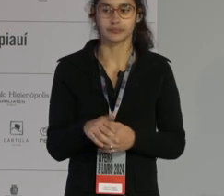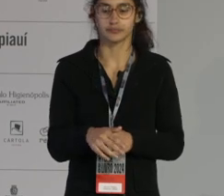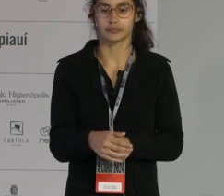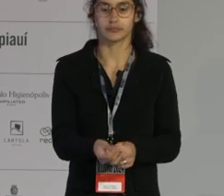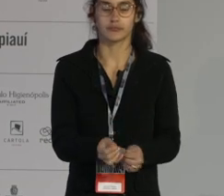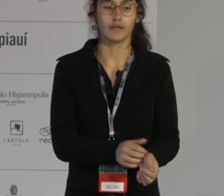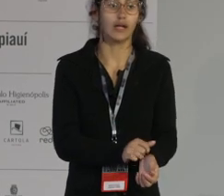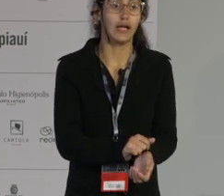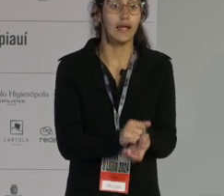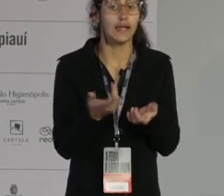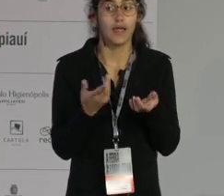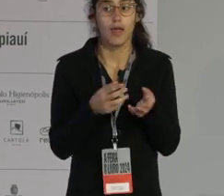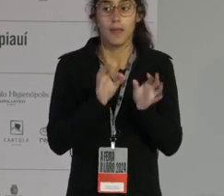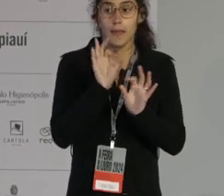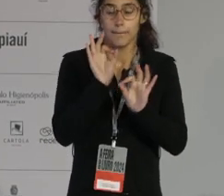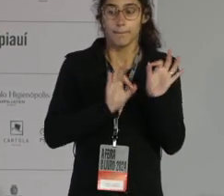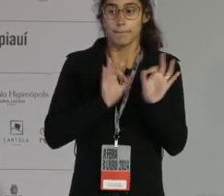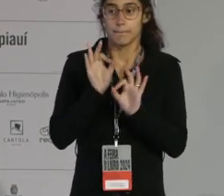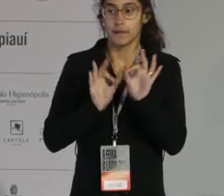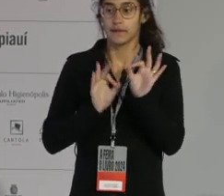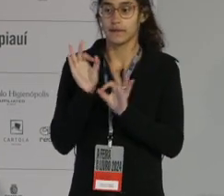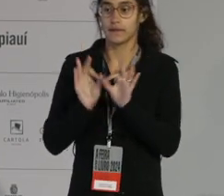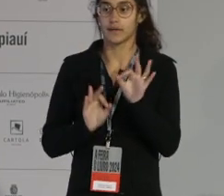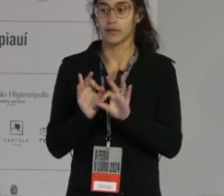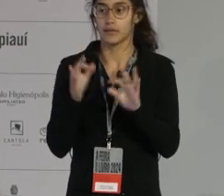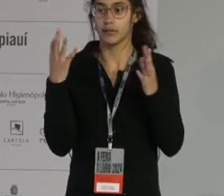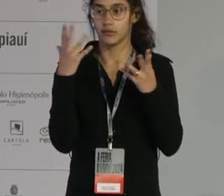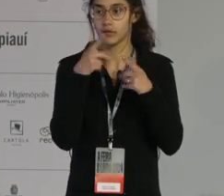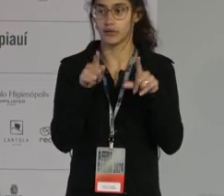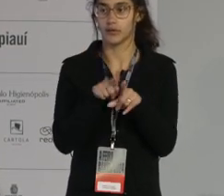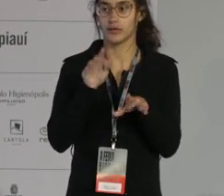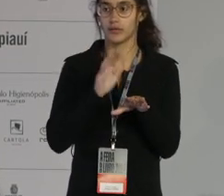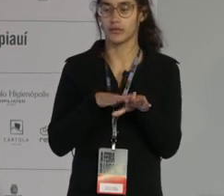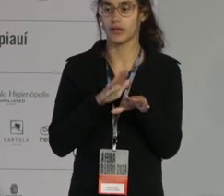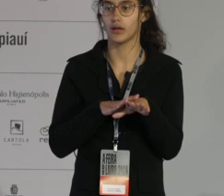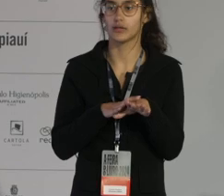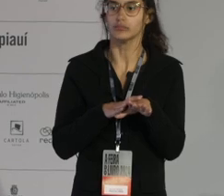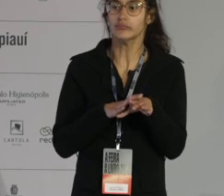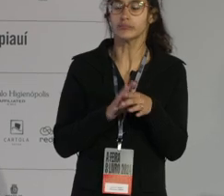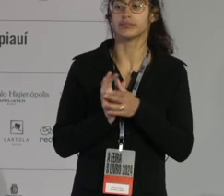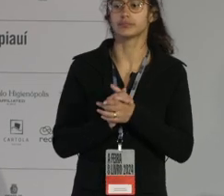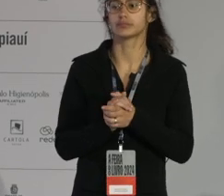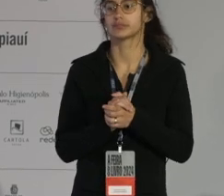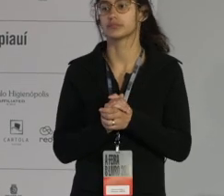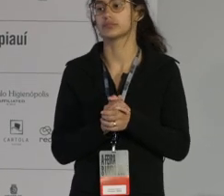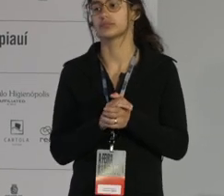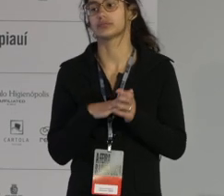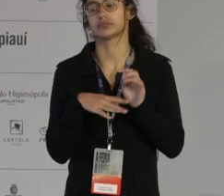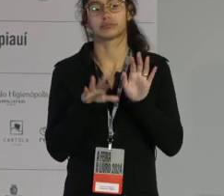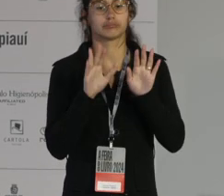essa armação é fabulosa, e o desfecho é incrível, né? Mas